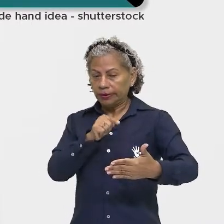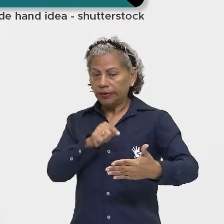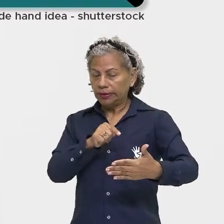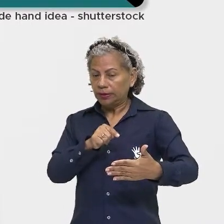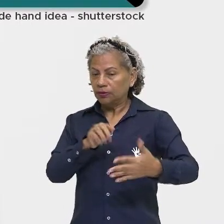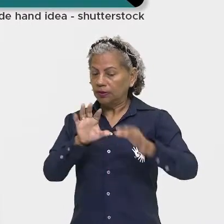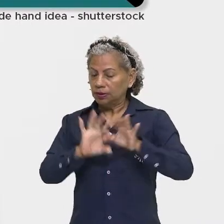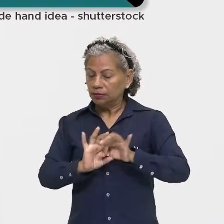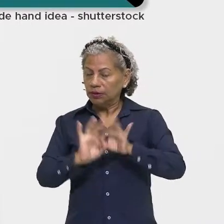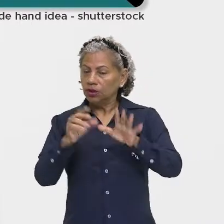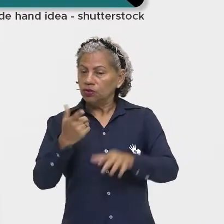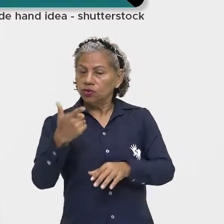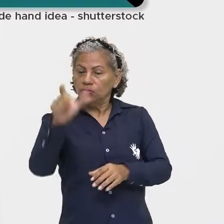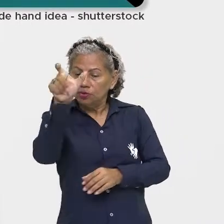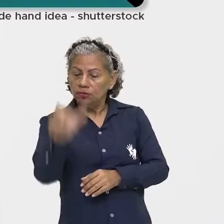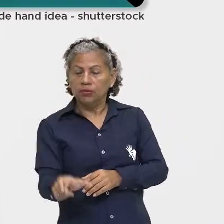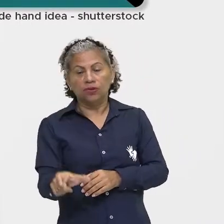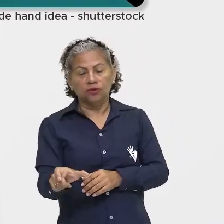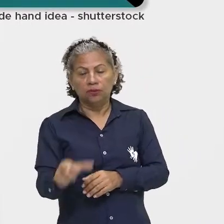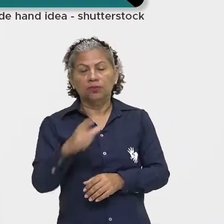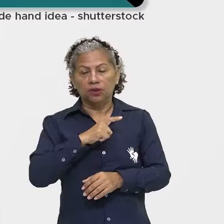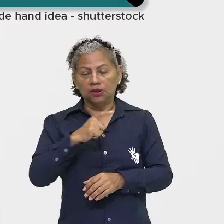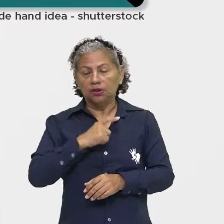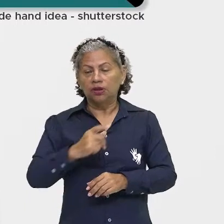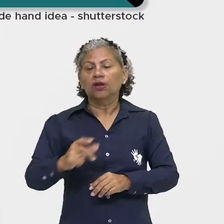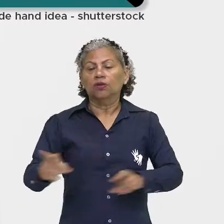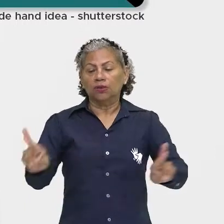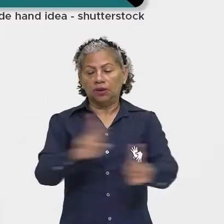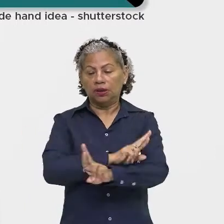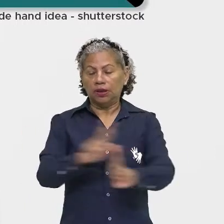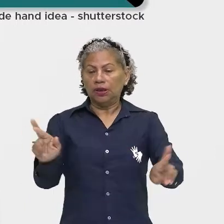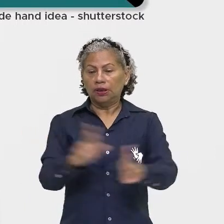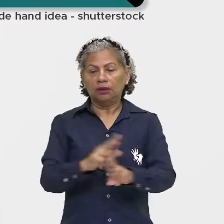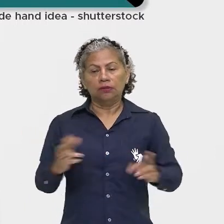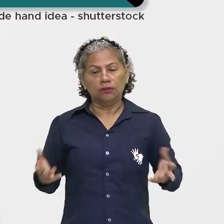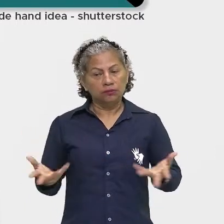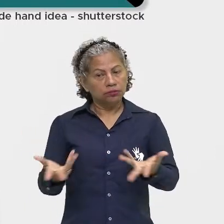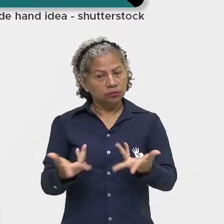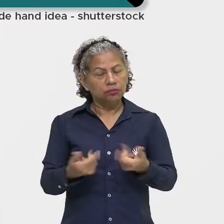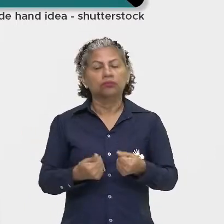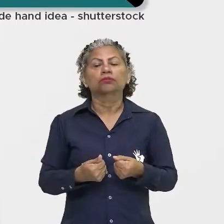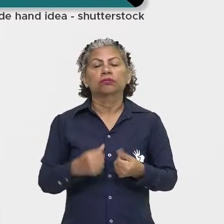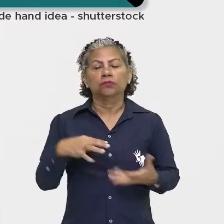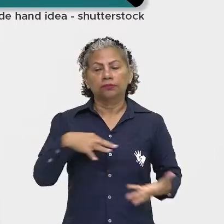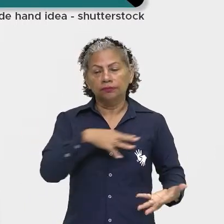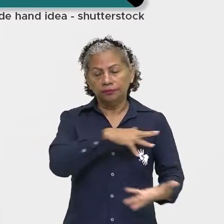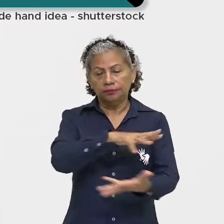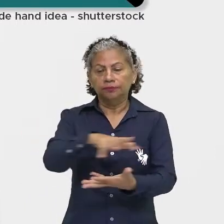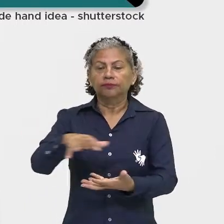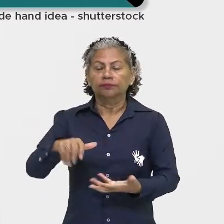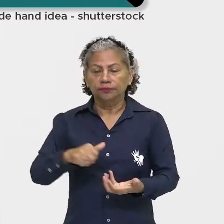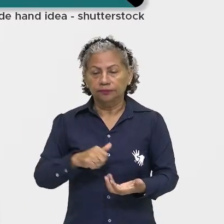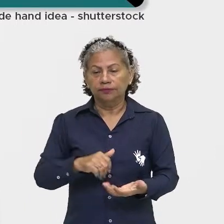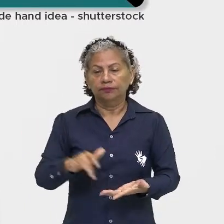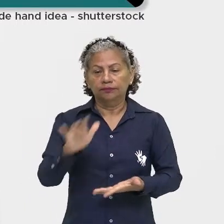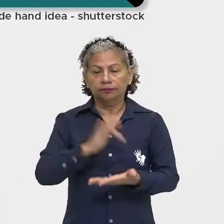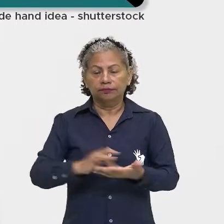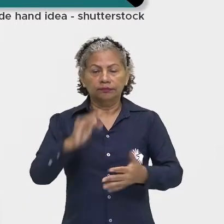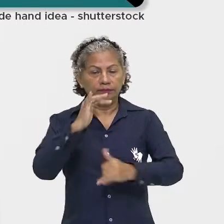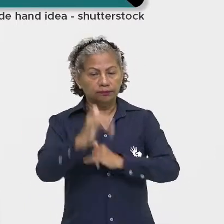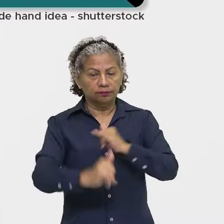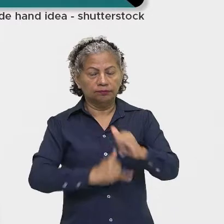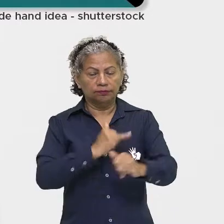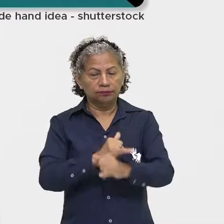outro, construindo dessa forma um relacionamento saudável no mundo digital, tá, pessoal? Então vamos ver algumas dicas com o